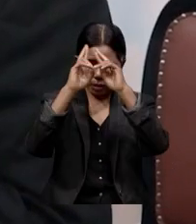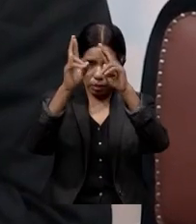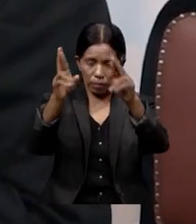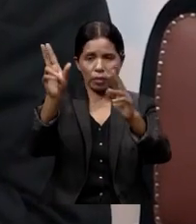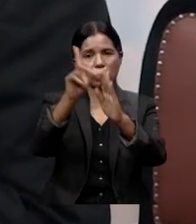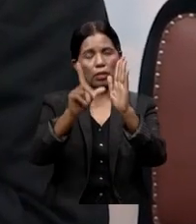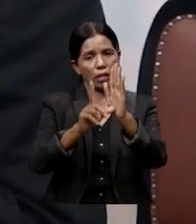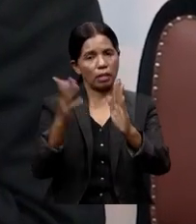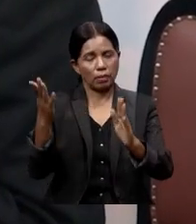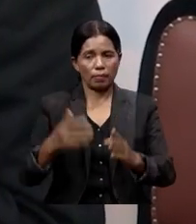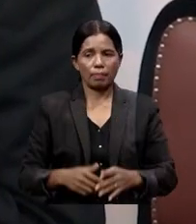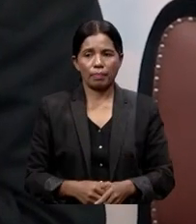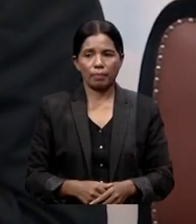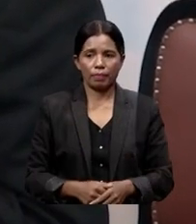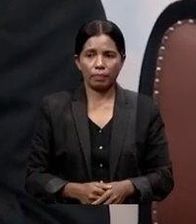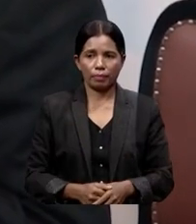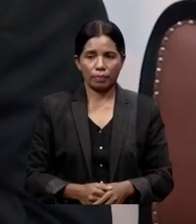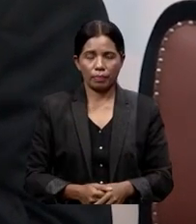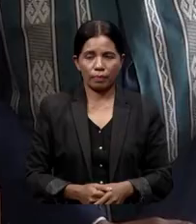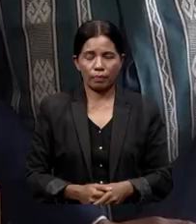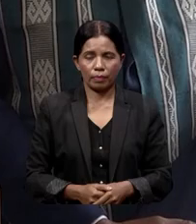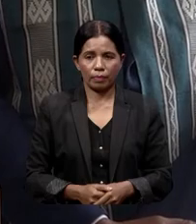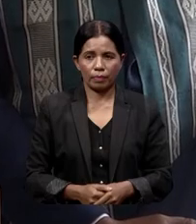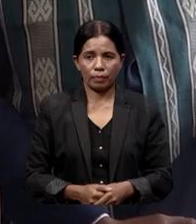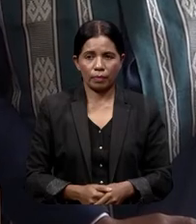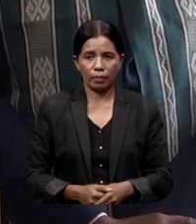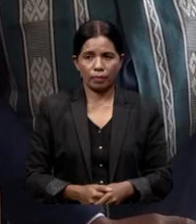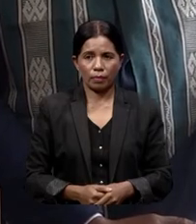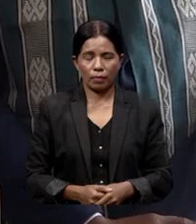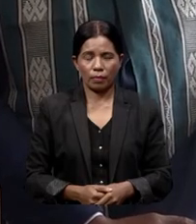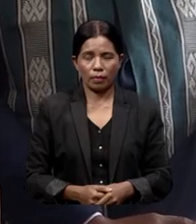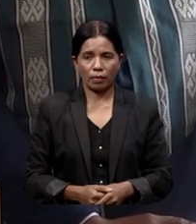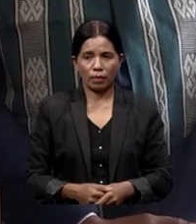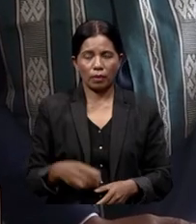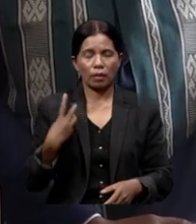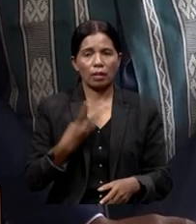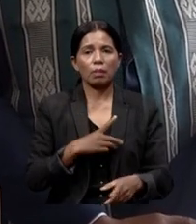refere. And Prime Minister expressed a huge enthusiasm on that topic and also for us